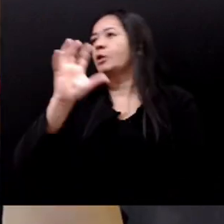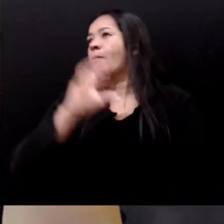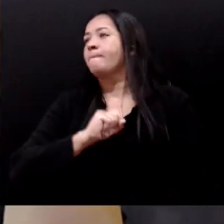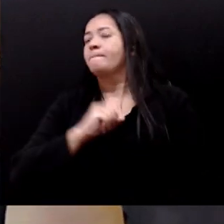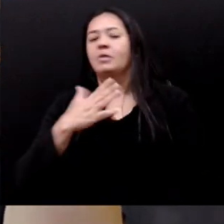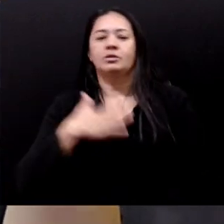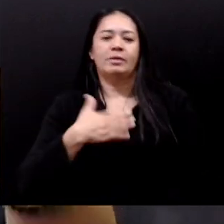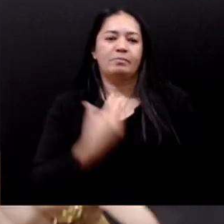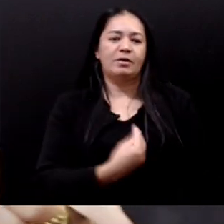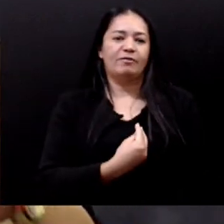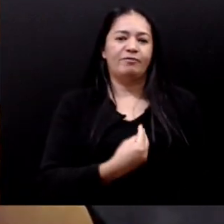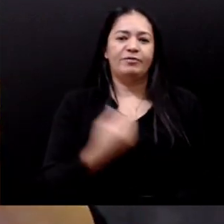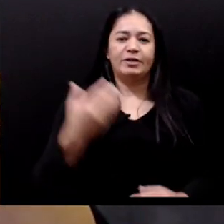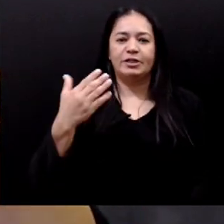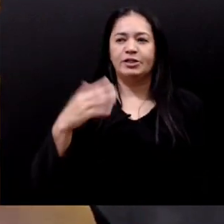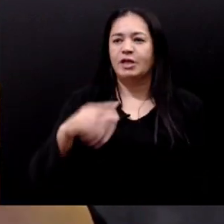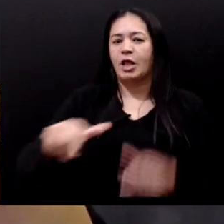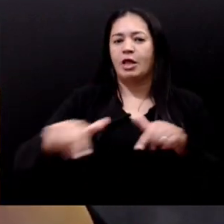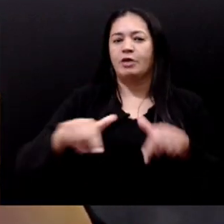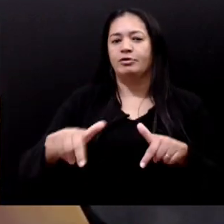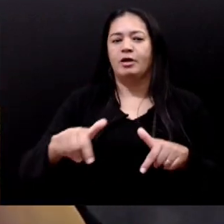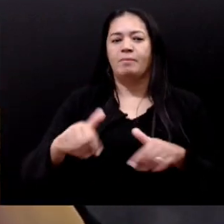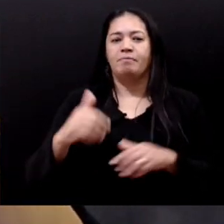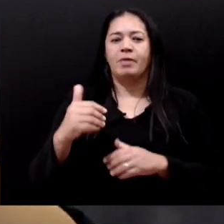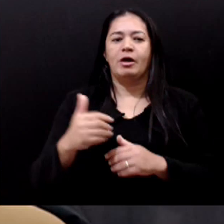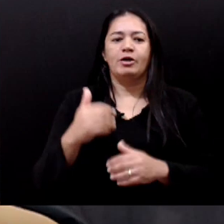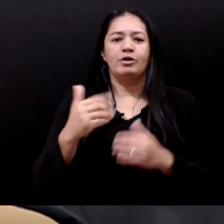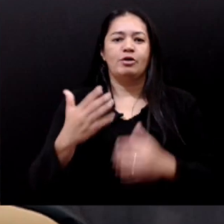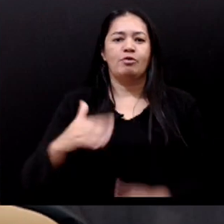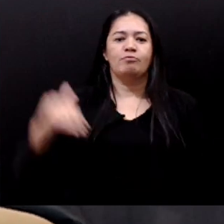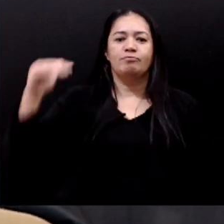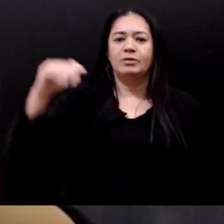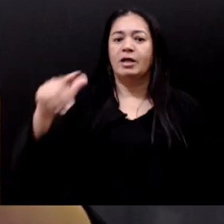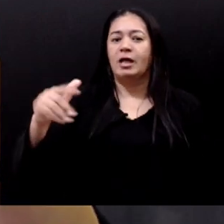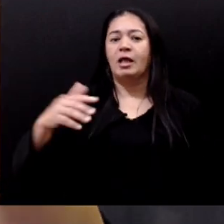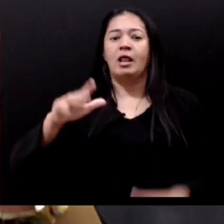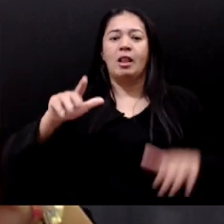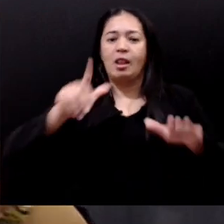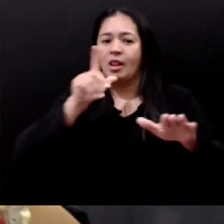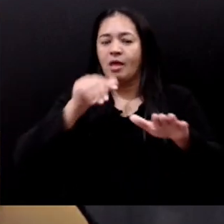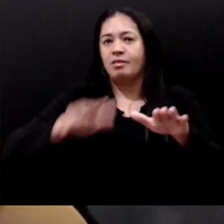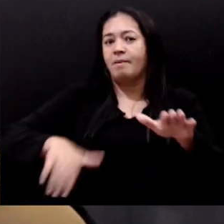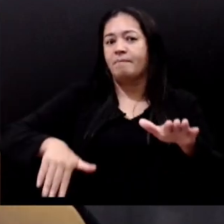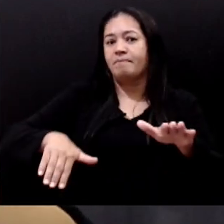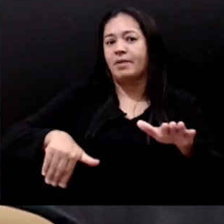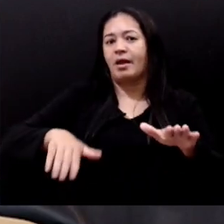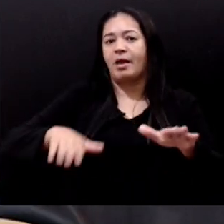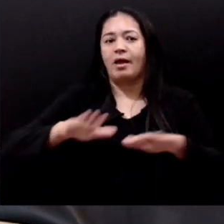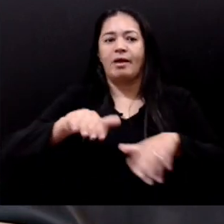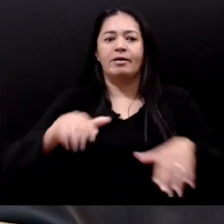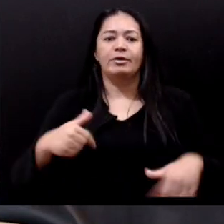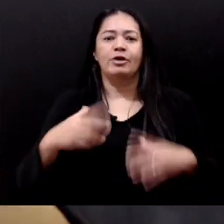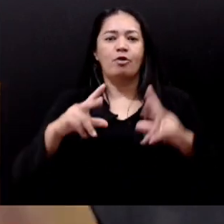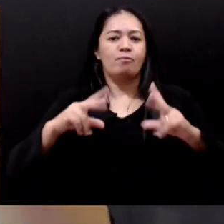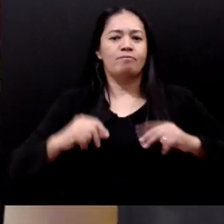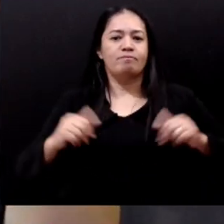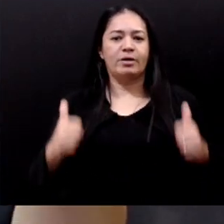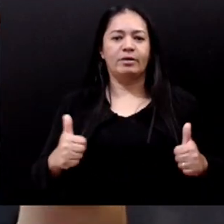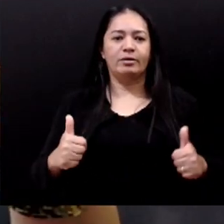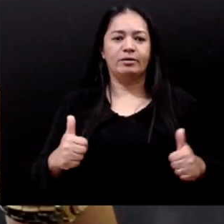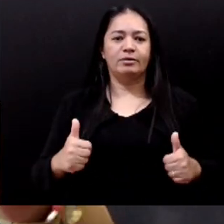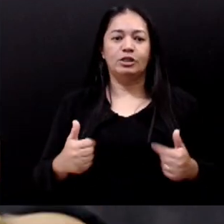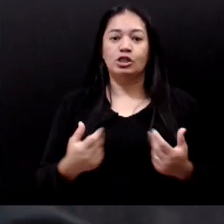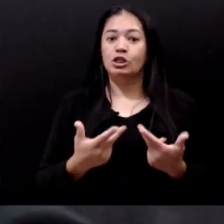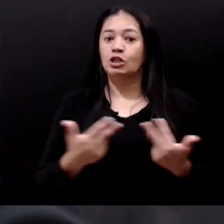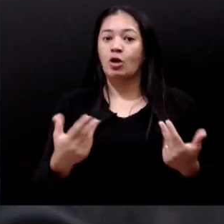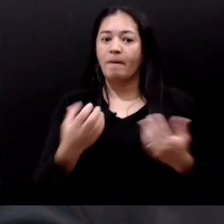no serviço, eu vou poder me sentir bem na praia, então eu vou me sentir merecedora de todas as coisas boas quando eu